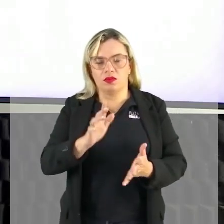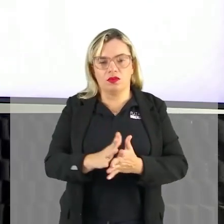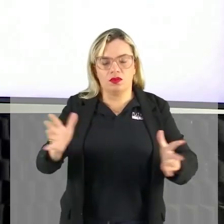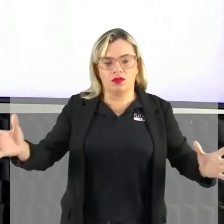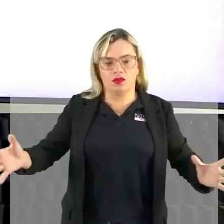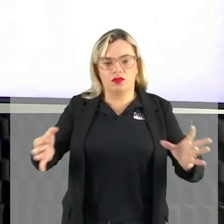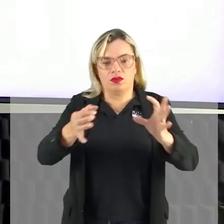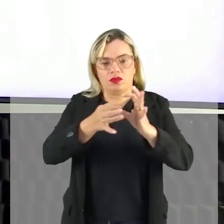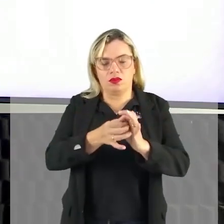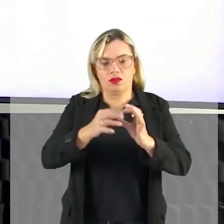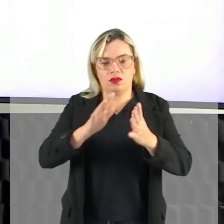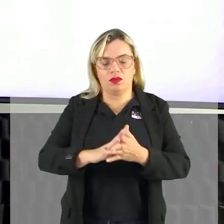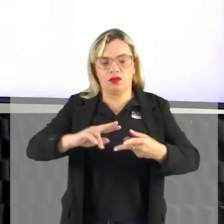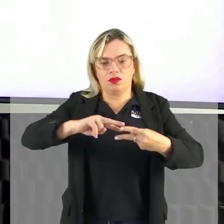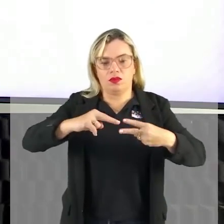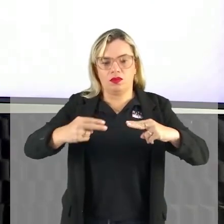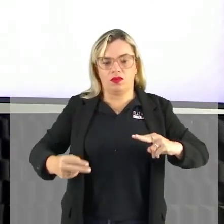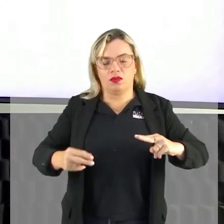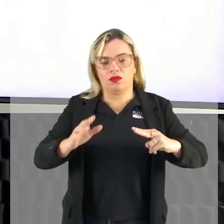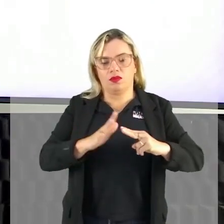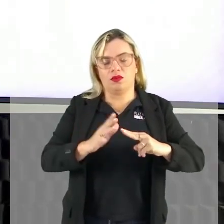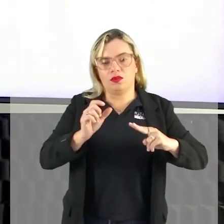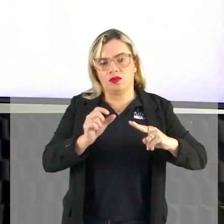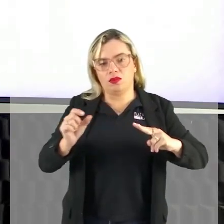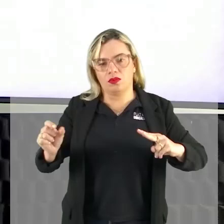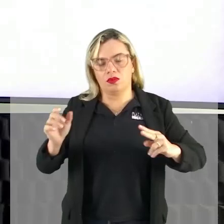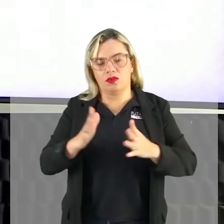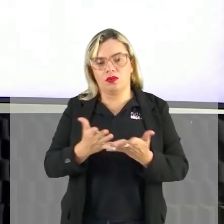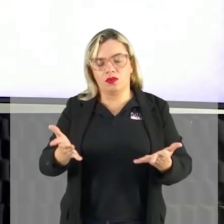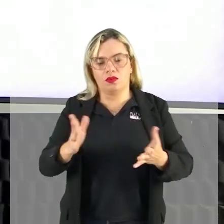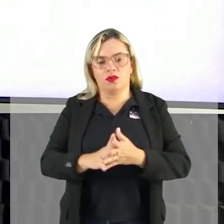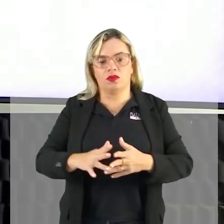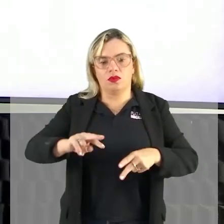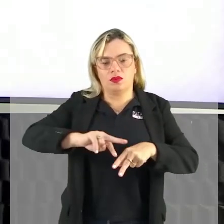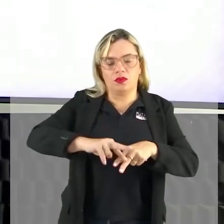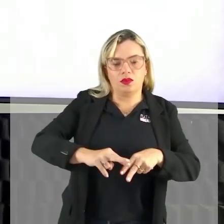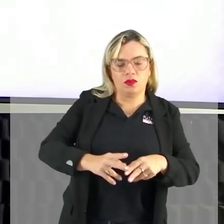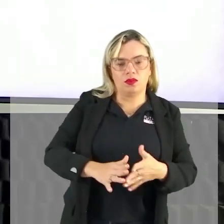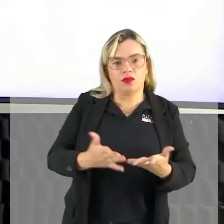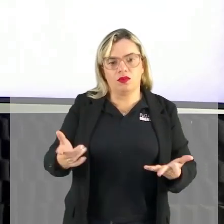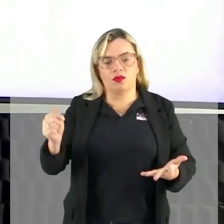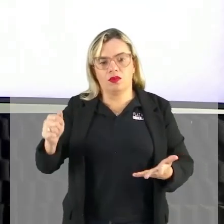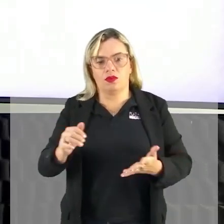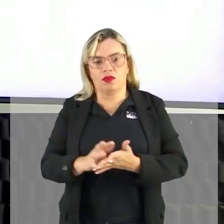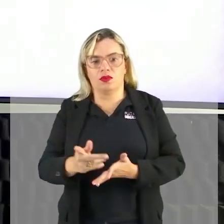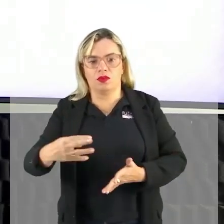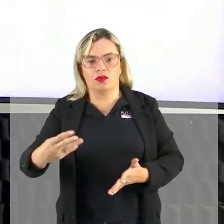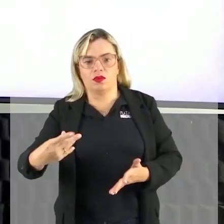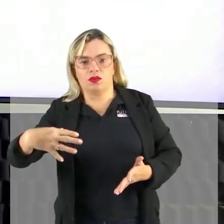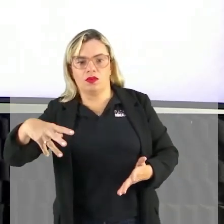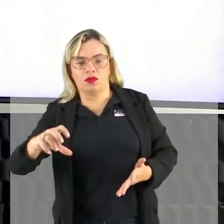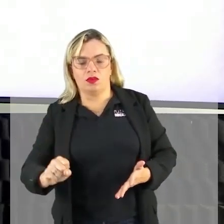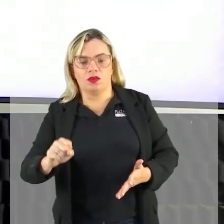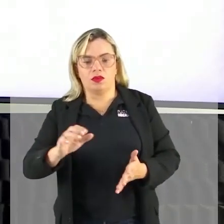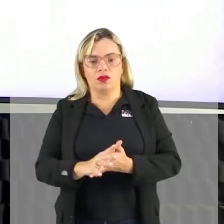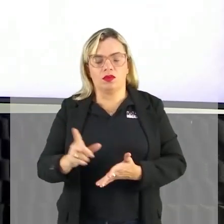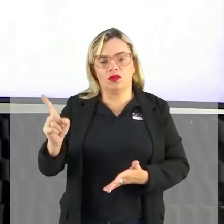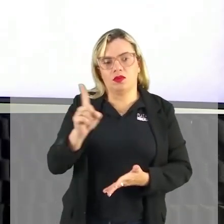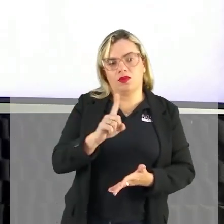ligada aos genes sexuais, né? Não necessariamente, né? Quer dizer, uma herança autossômica, né?